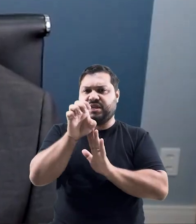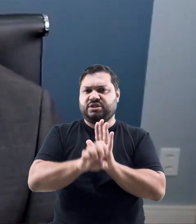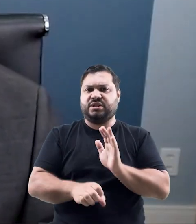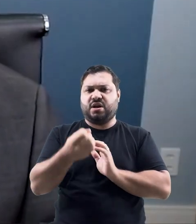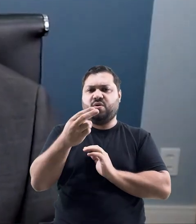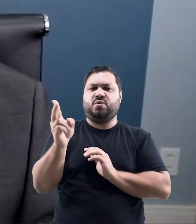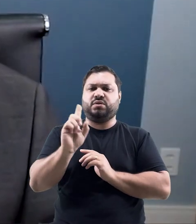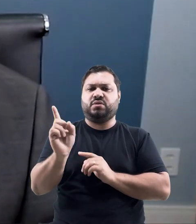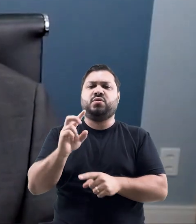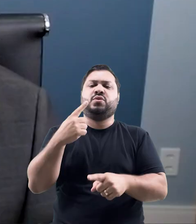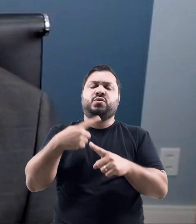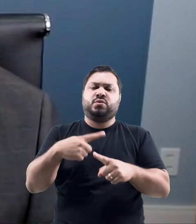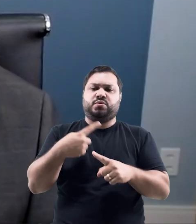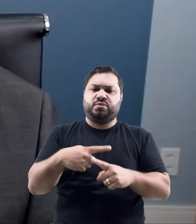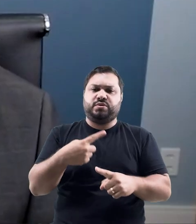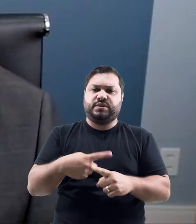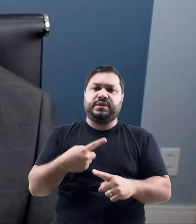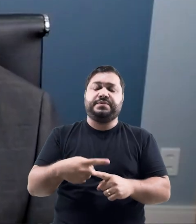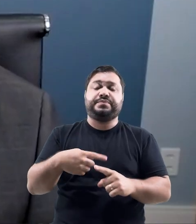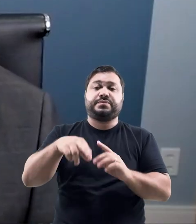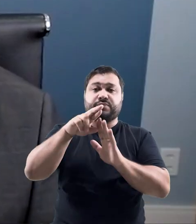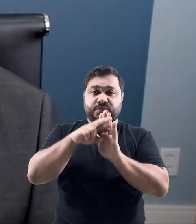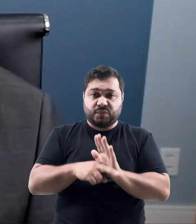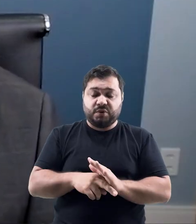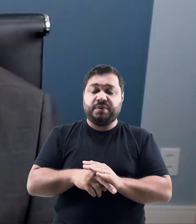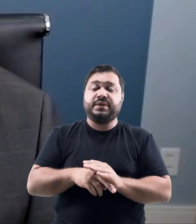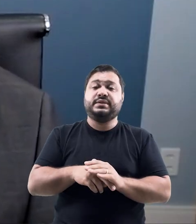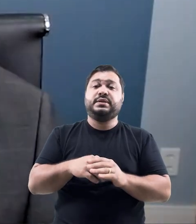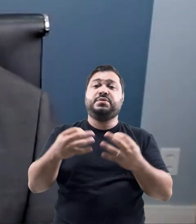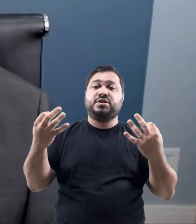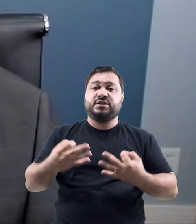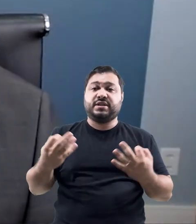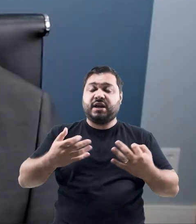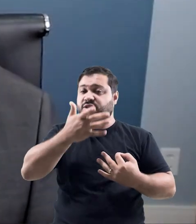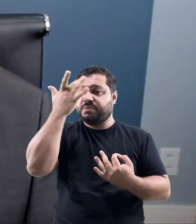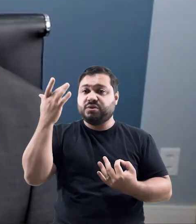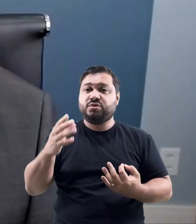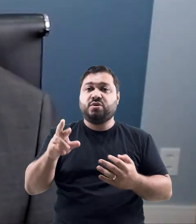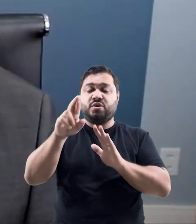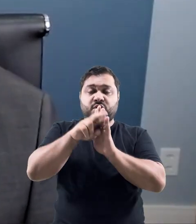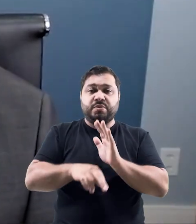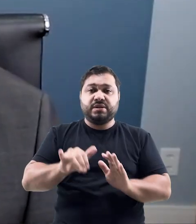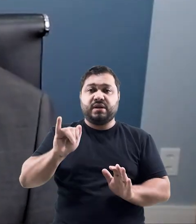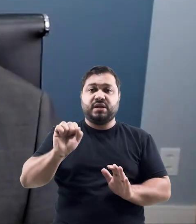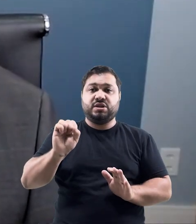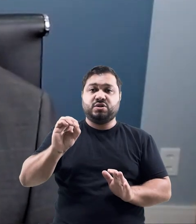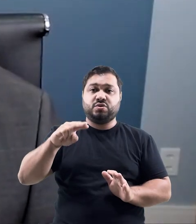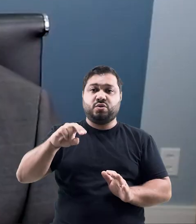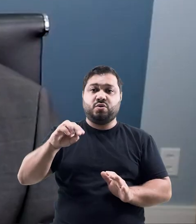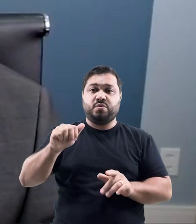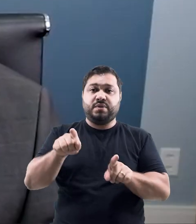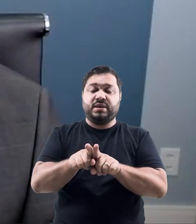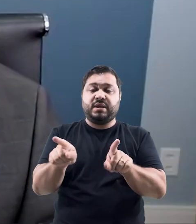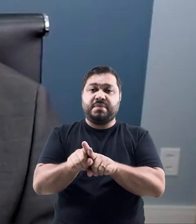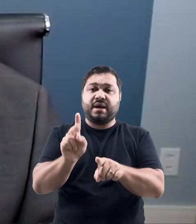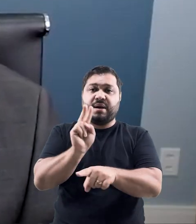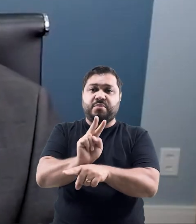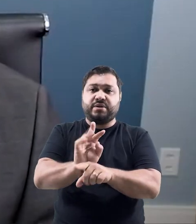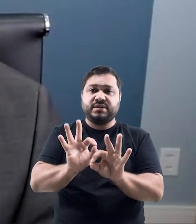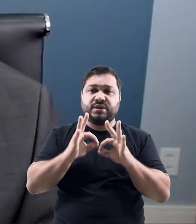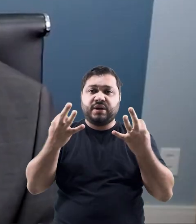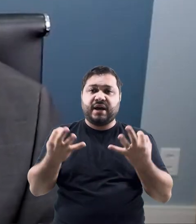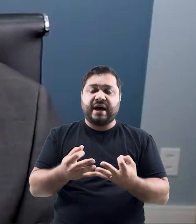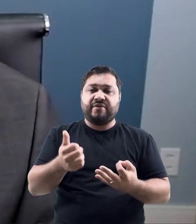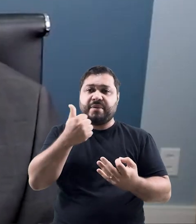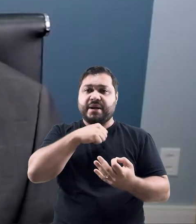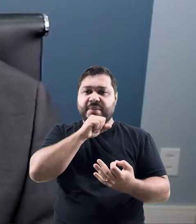edital, justamente porque o princípio da dignidade da pessoa humana, o princípio da isonomia e a proteção à família